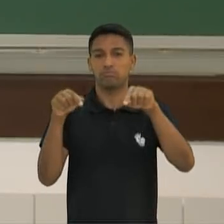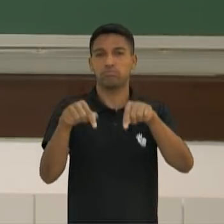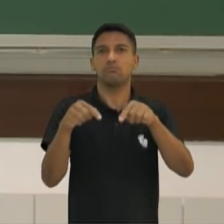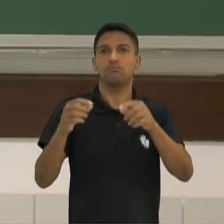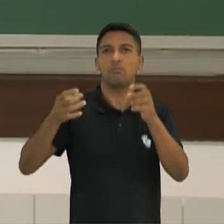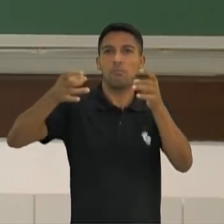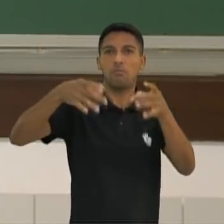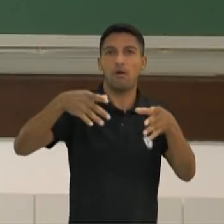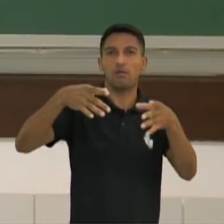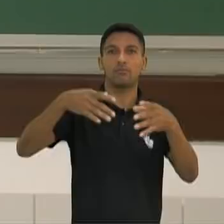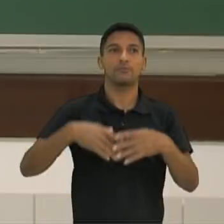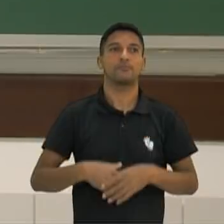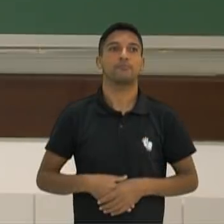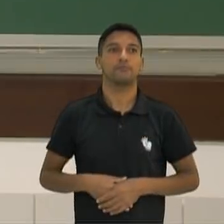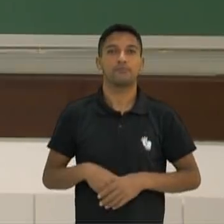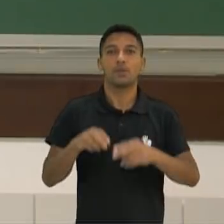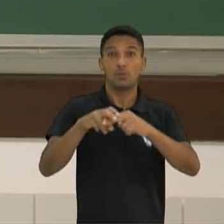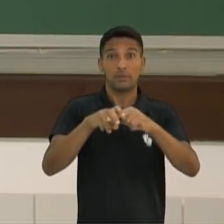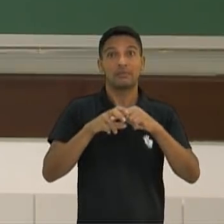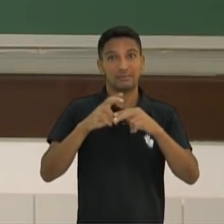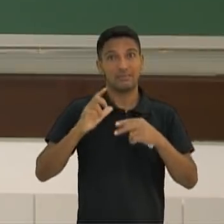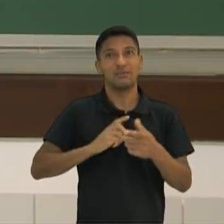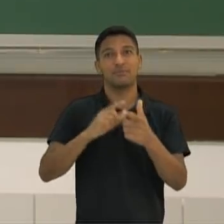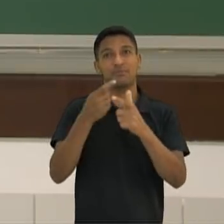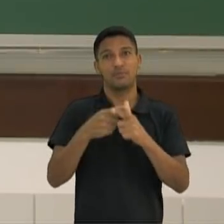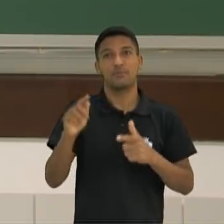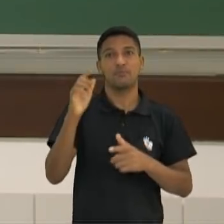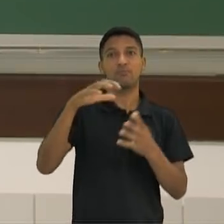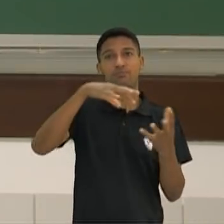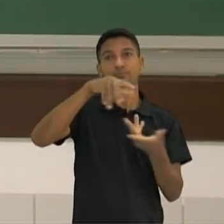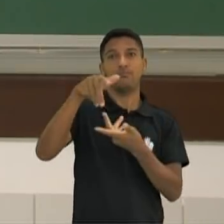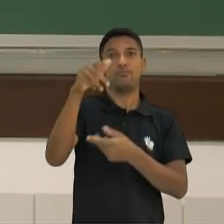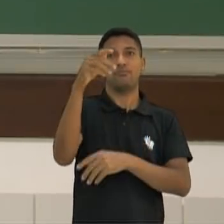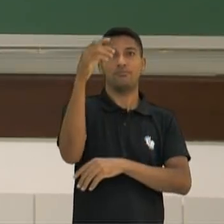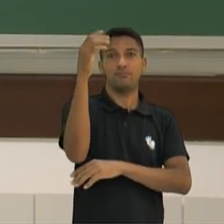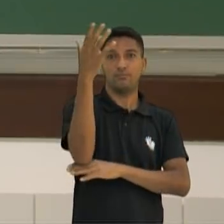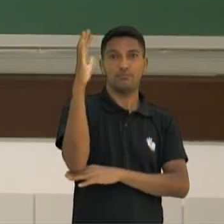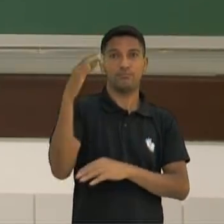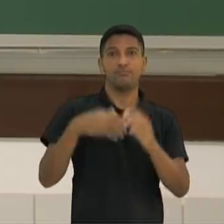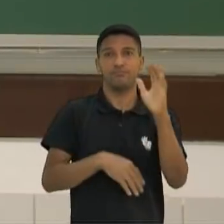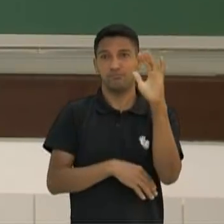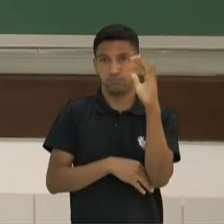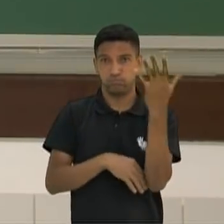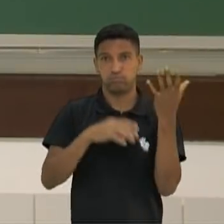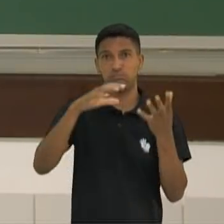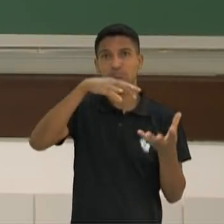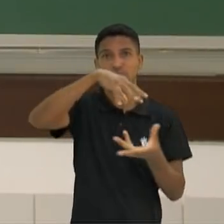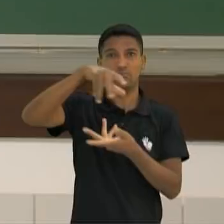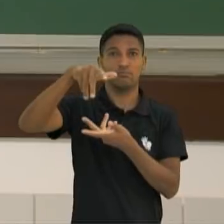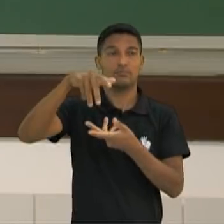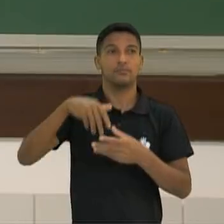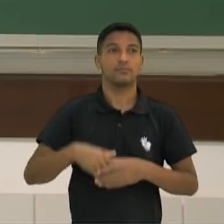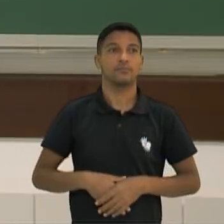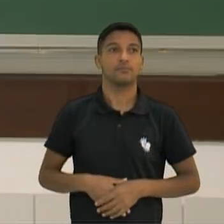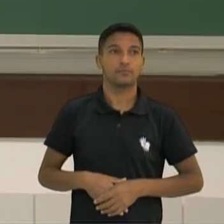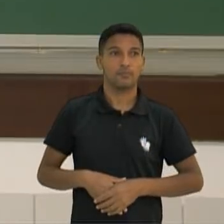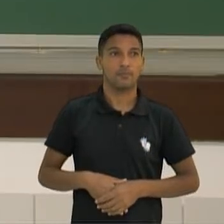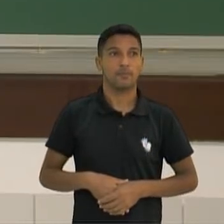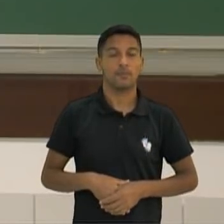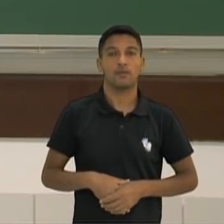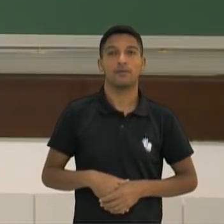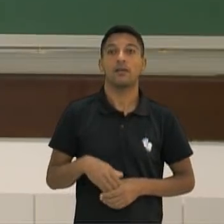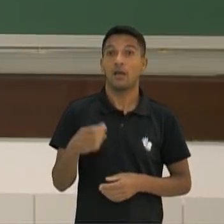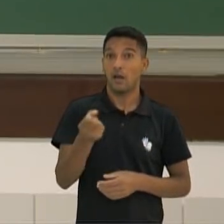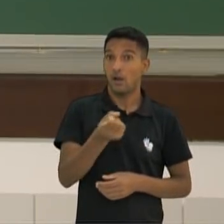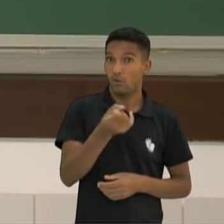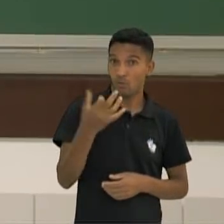vistos principalmente pelas organizações mundiais. Novamente frisando, não é um caso isolado, é um caso geral, só que em alguns lugares é